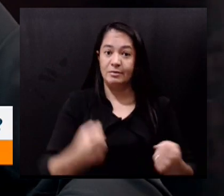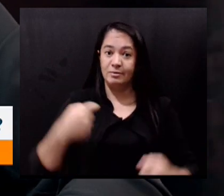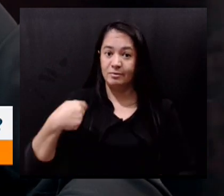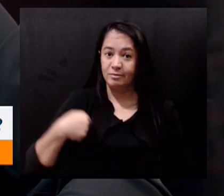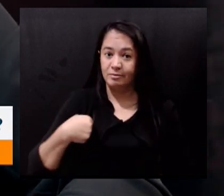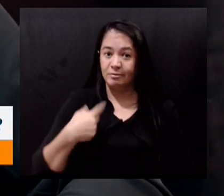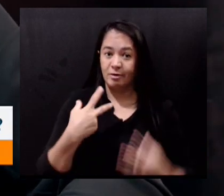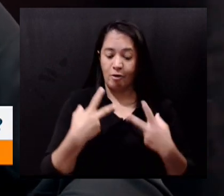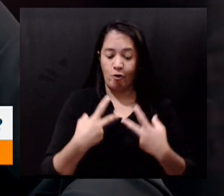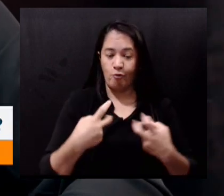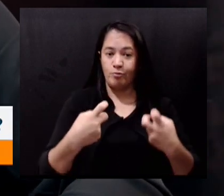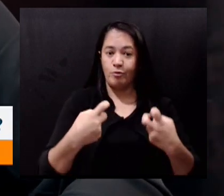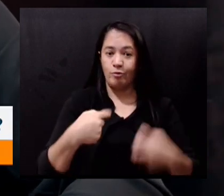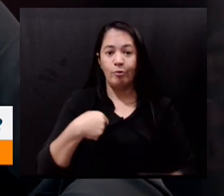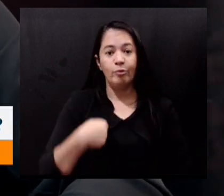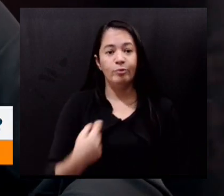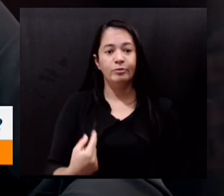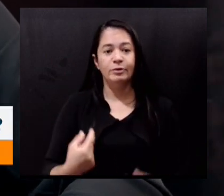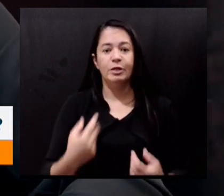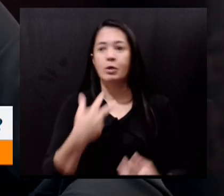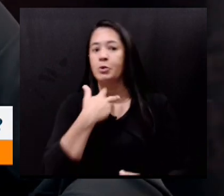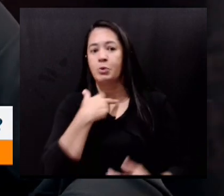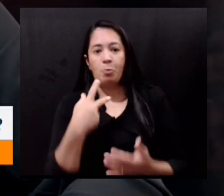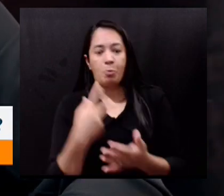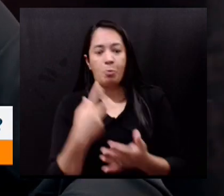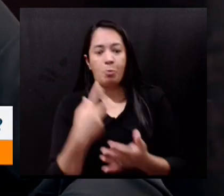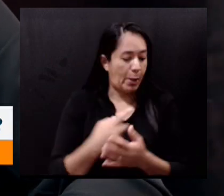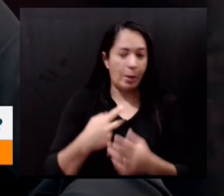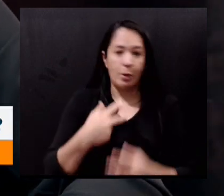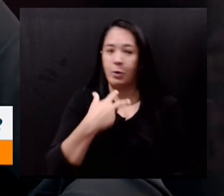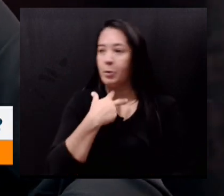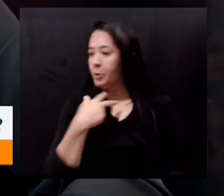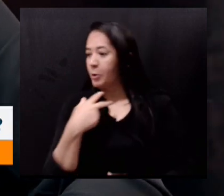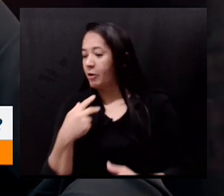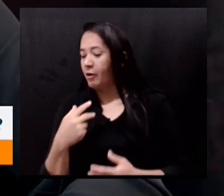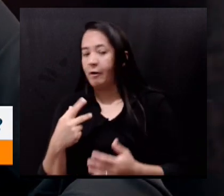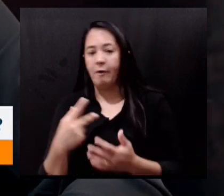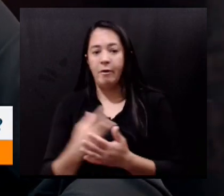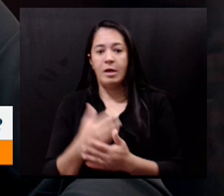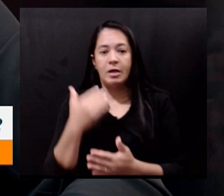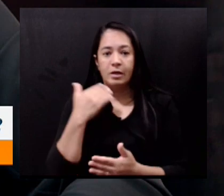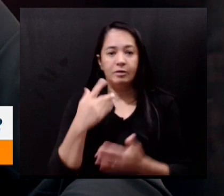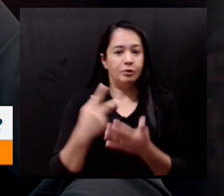eu não posso errar, eu não posso cometer falha,